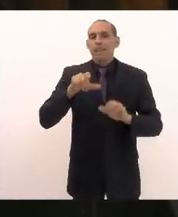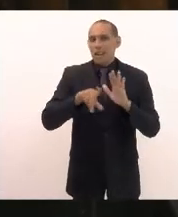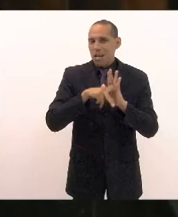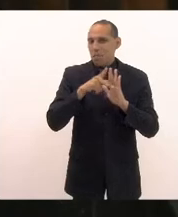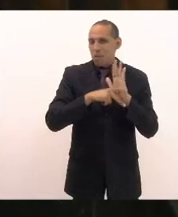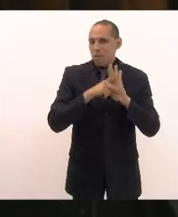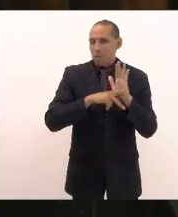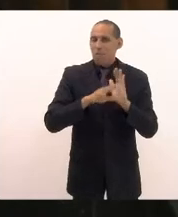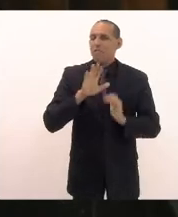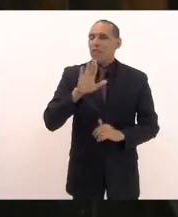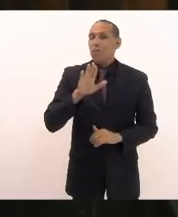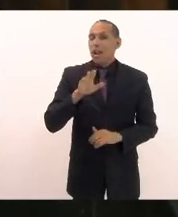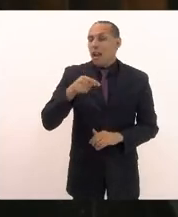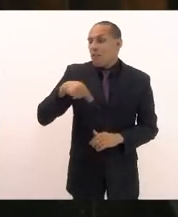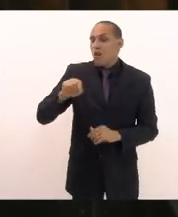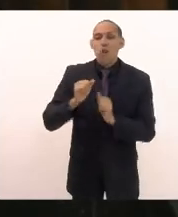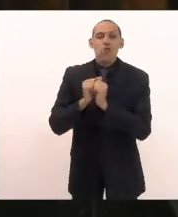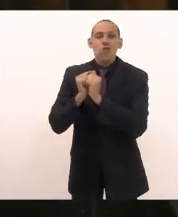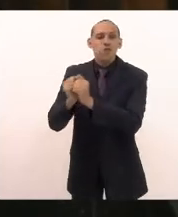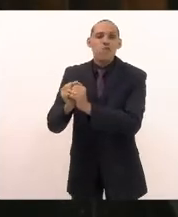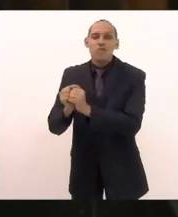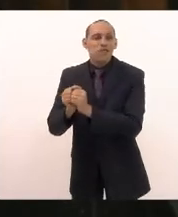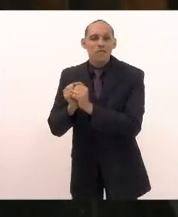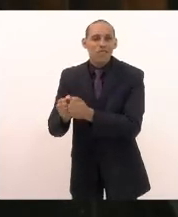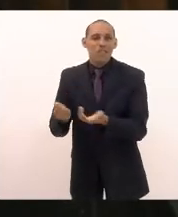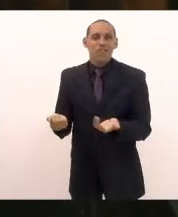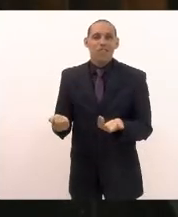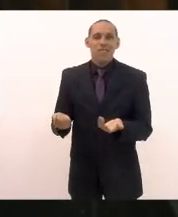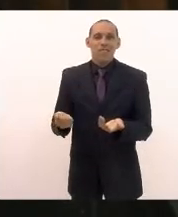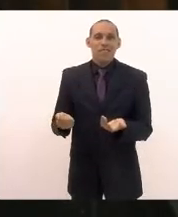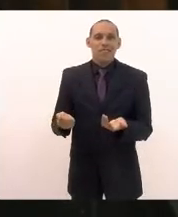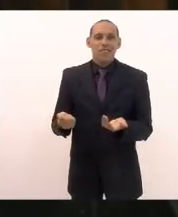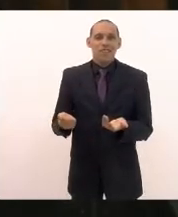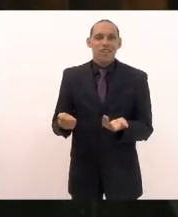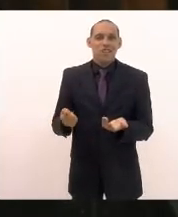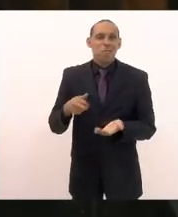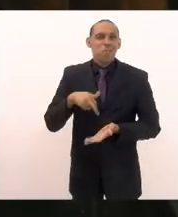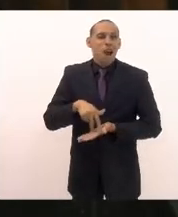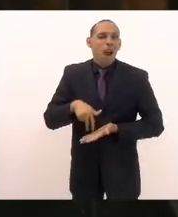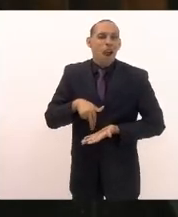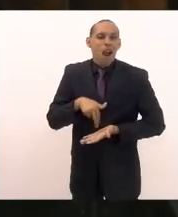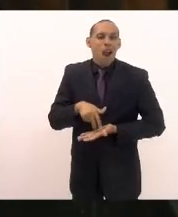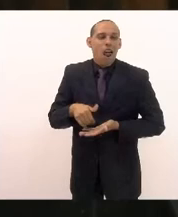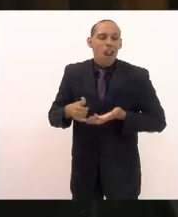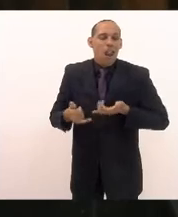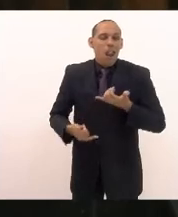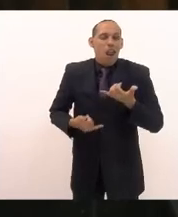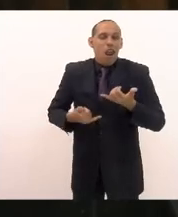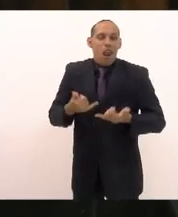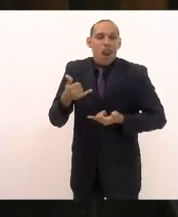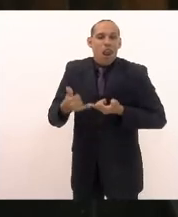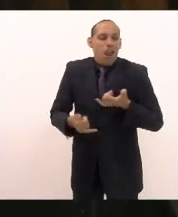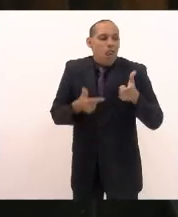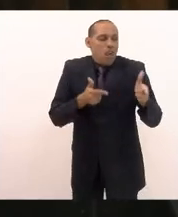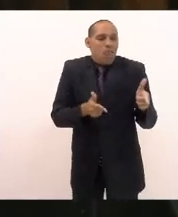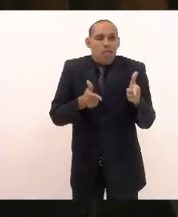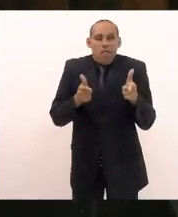Mas estava lá com o Dudu, com o nervosinho da Odebrecht, sambando na cara dos cariocas.